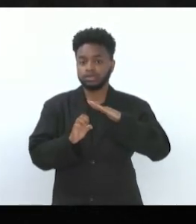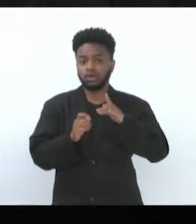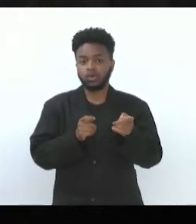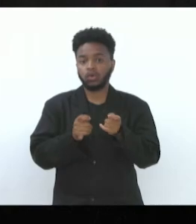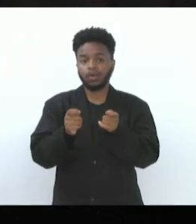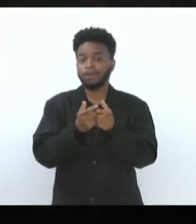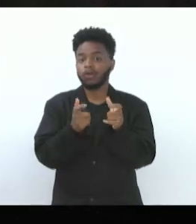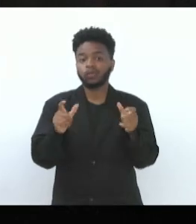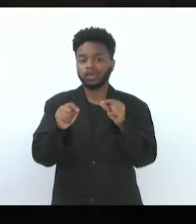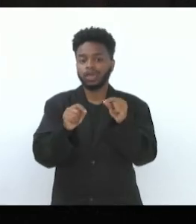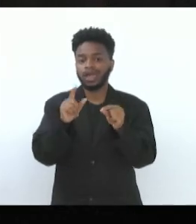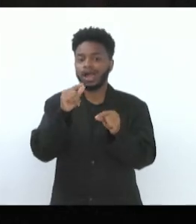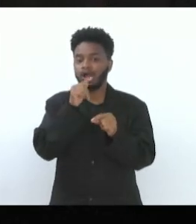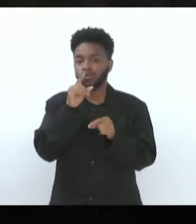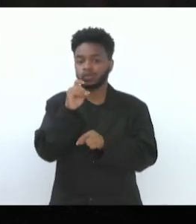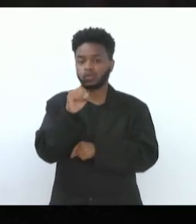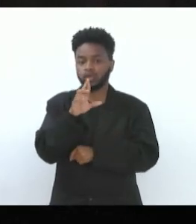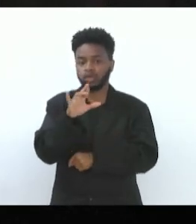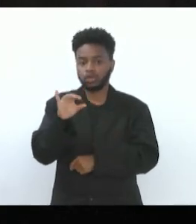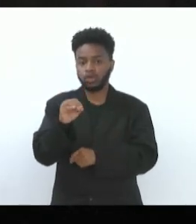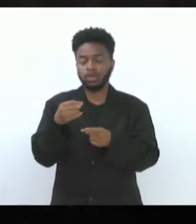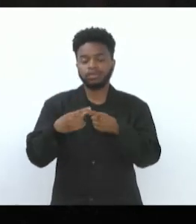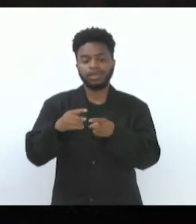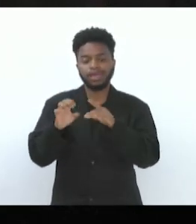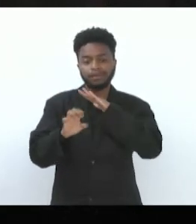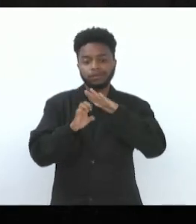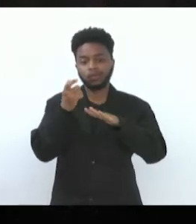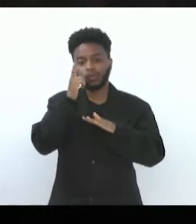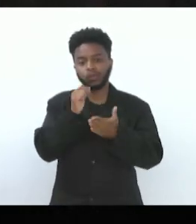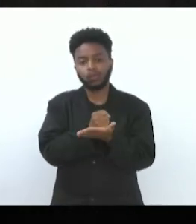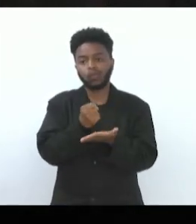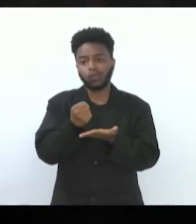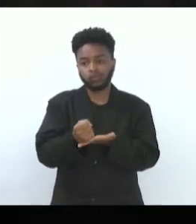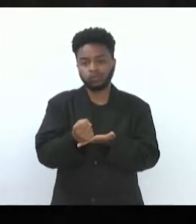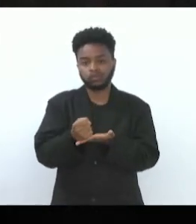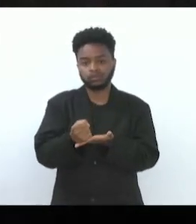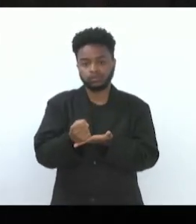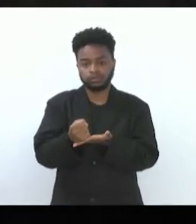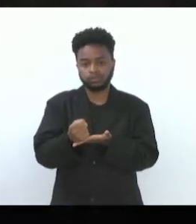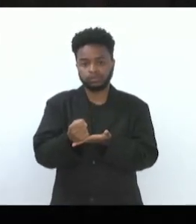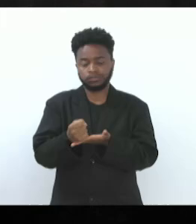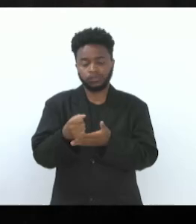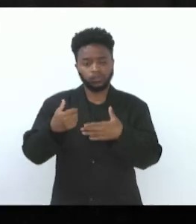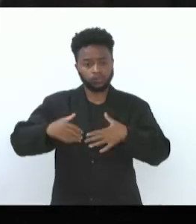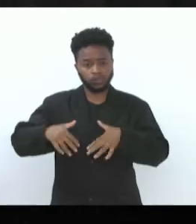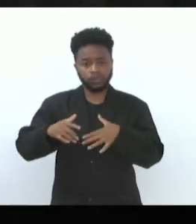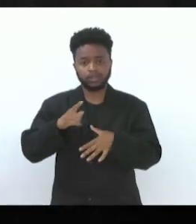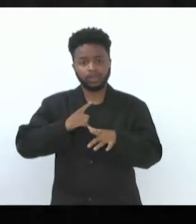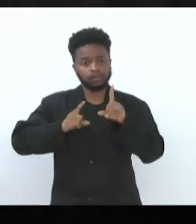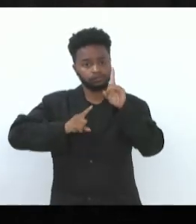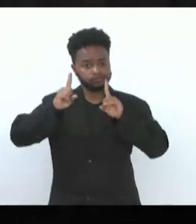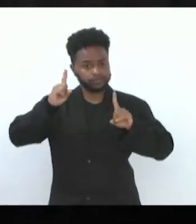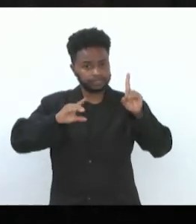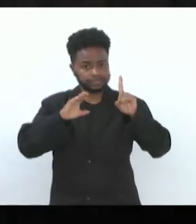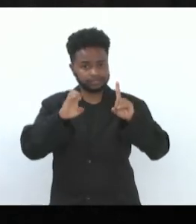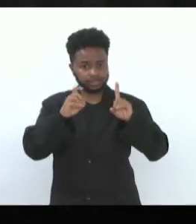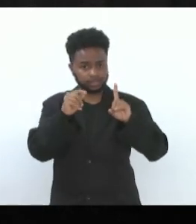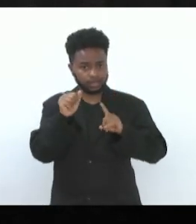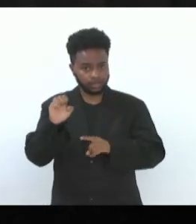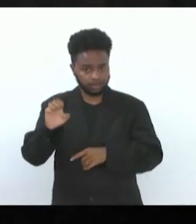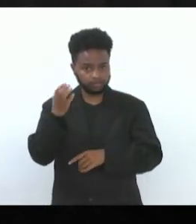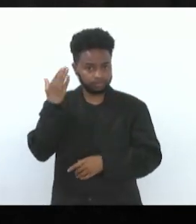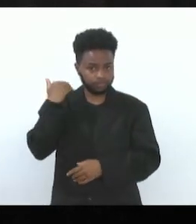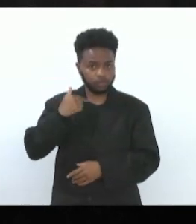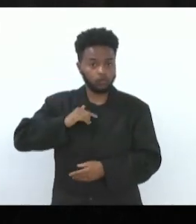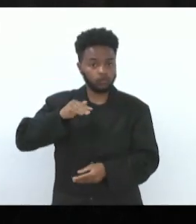bairros, é a Águas do Rio, que é uma empresa que ganhou uma concessão daquele tal leilão do passado, o leilão da SEDAI, na qual eu